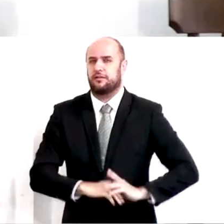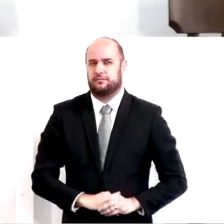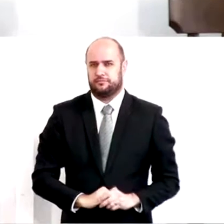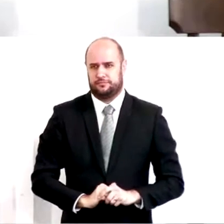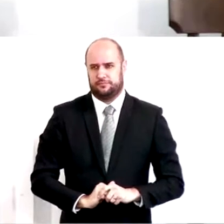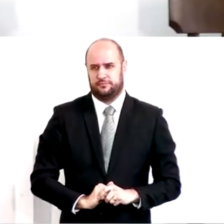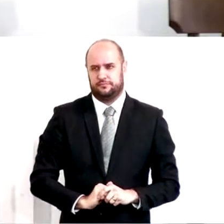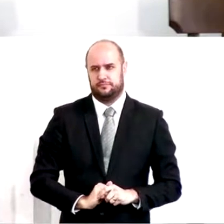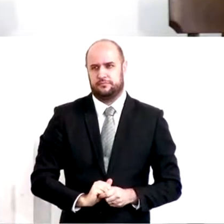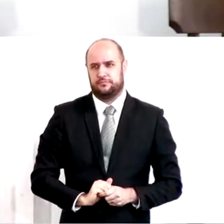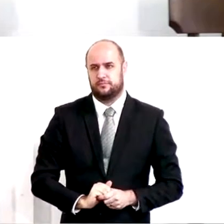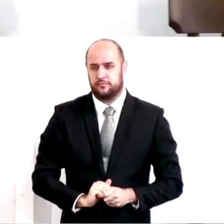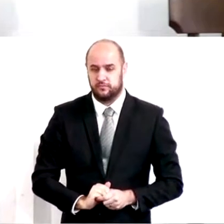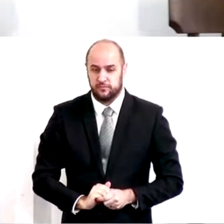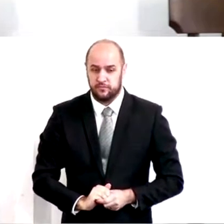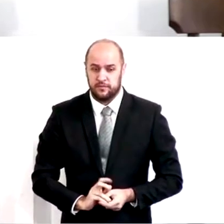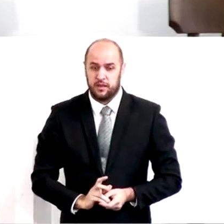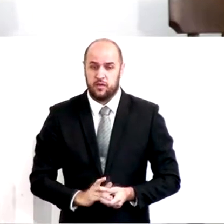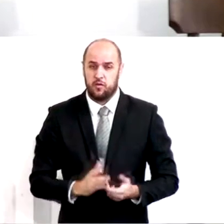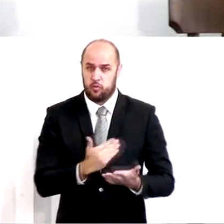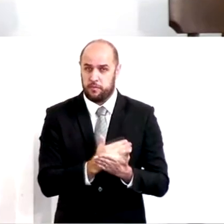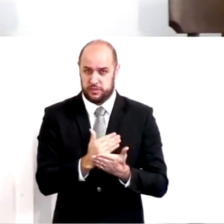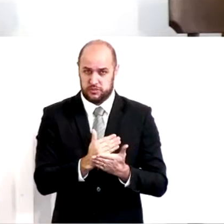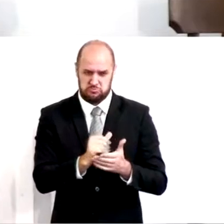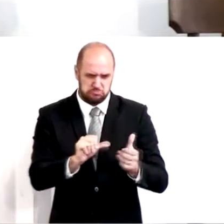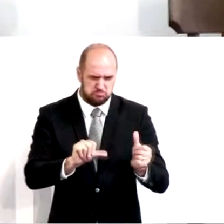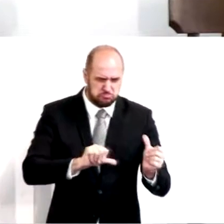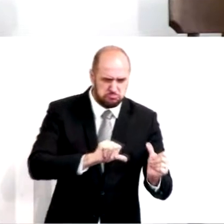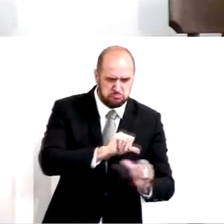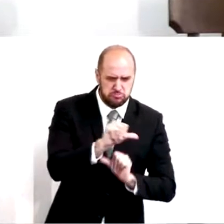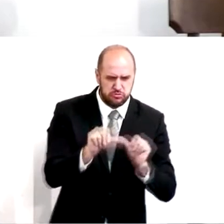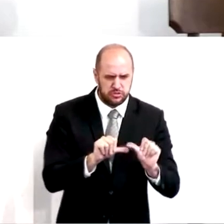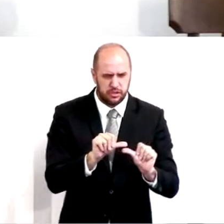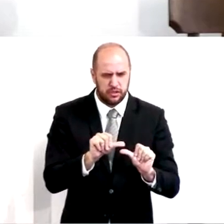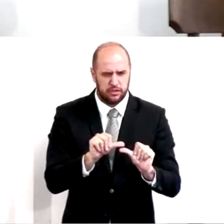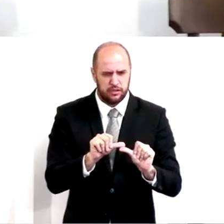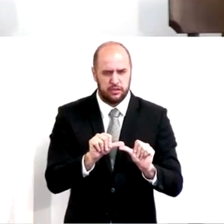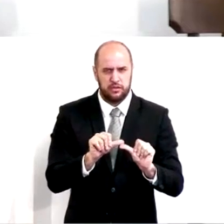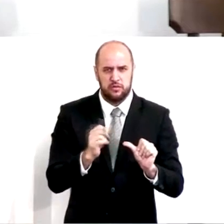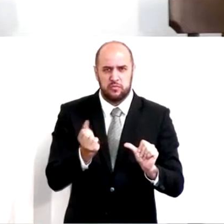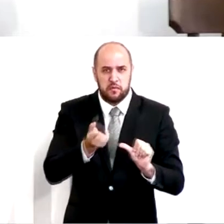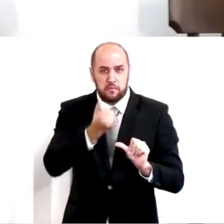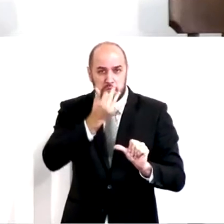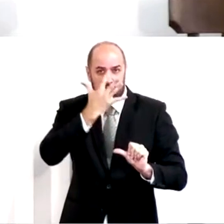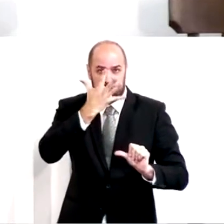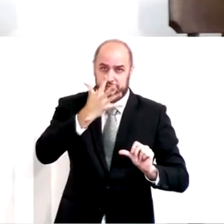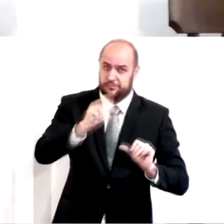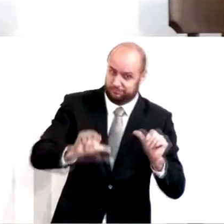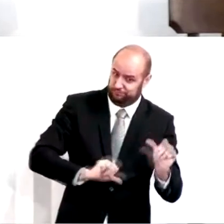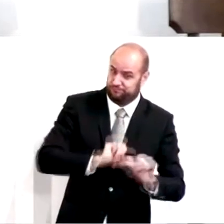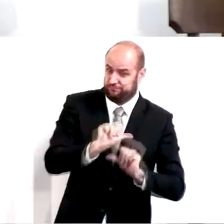se adulterar para que pessoas possam, de repente, gostar, ou até mesmo